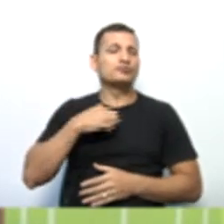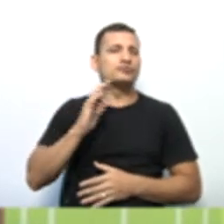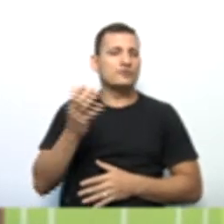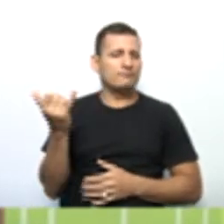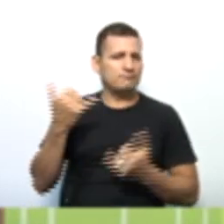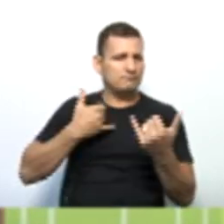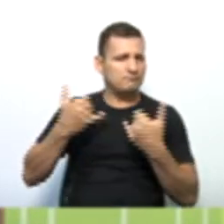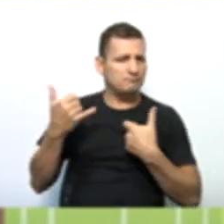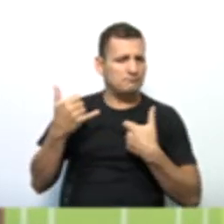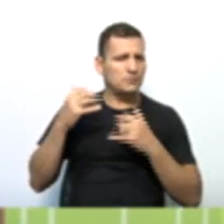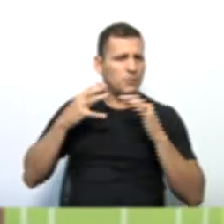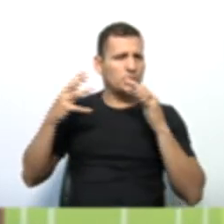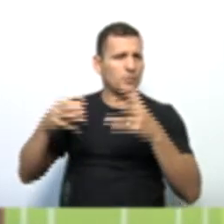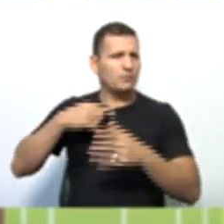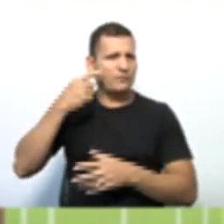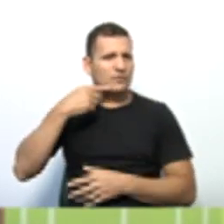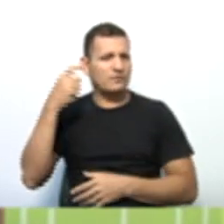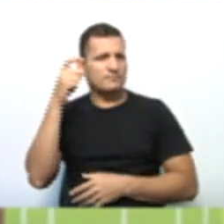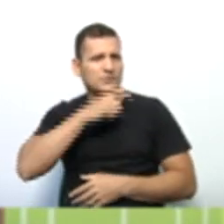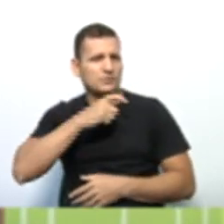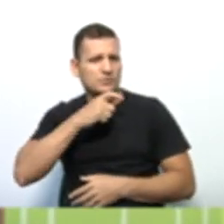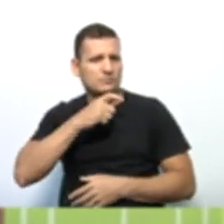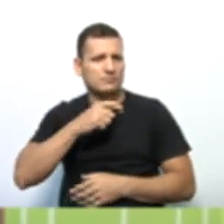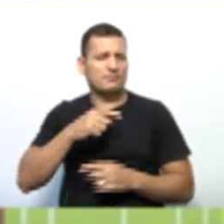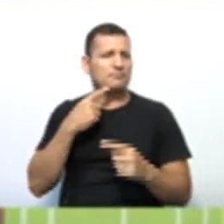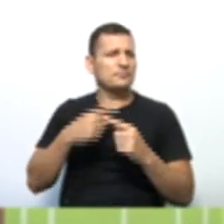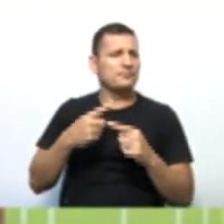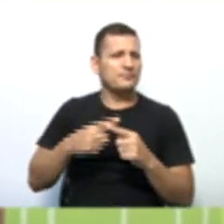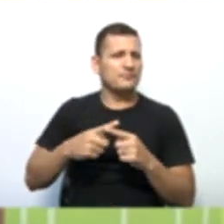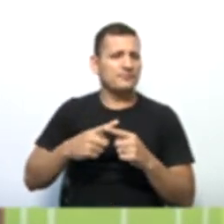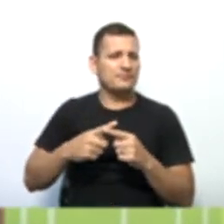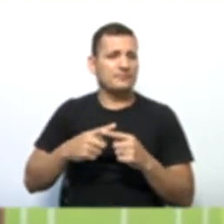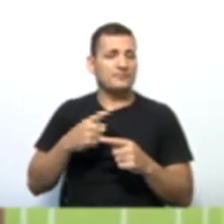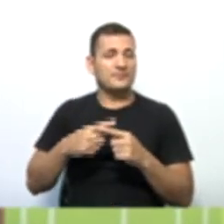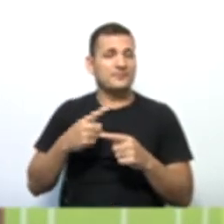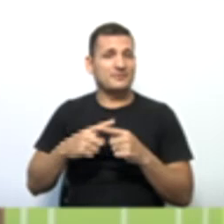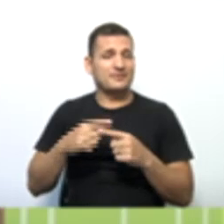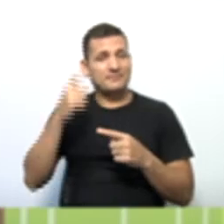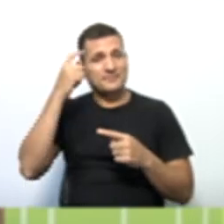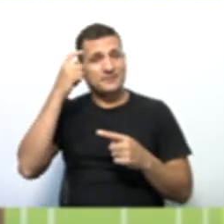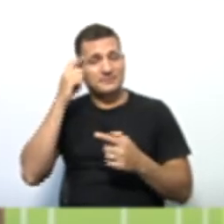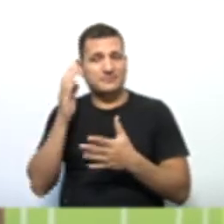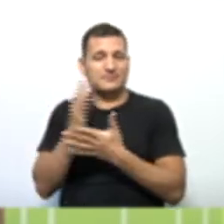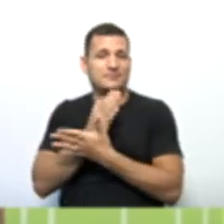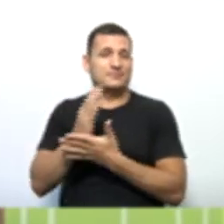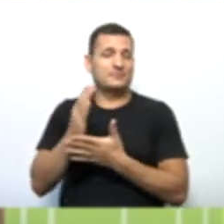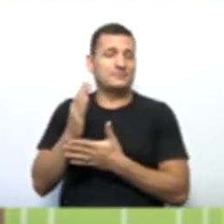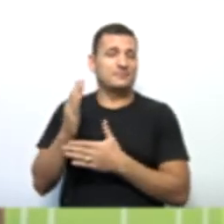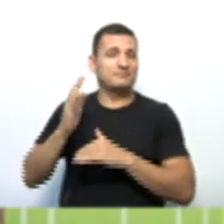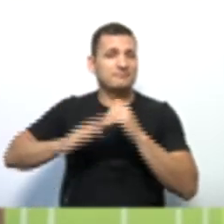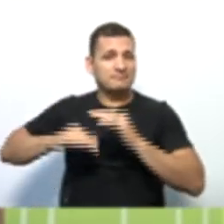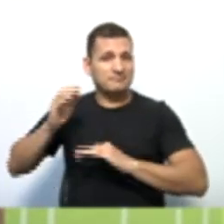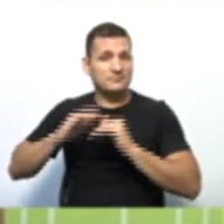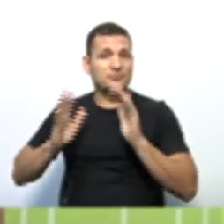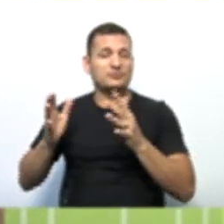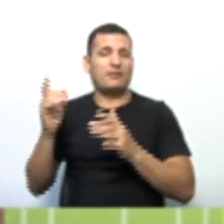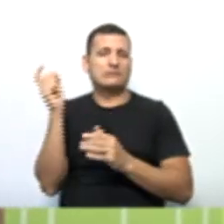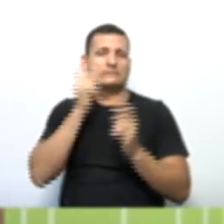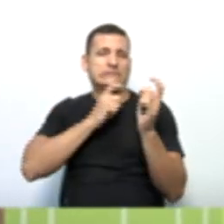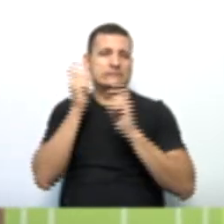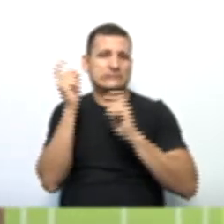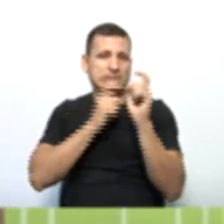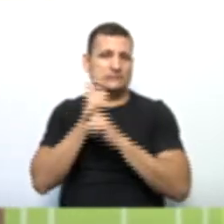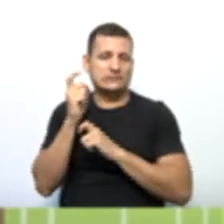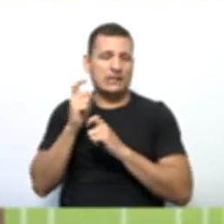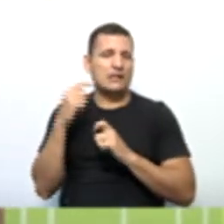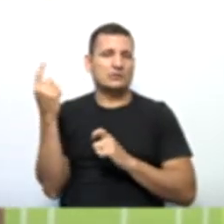todo advogado é mentiroso. Por que a gente tem a ideia? Porque tem a noção de que algumas pessoas da profissão foram mentirosas, e aí a